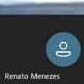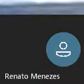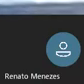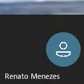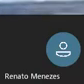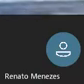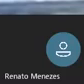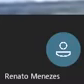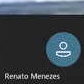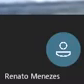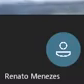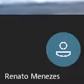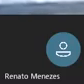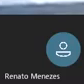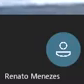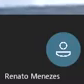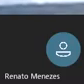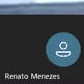Mulher,